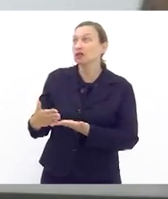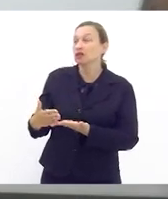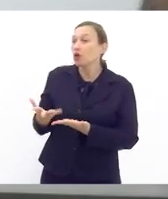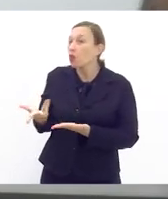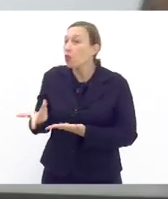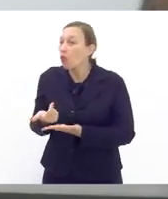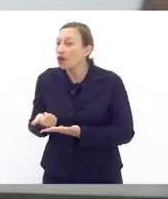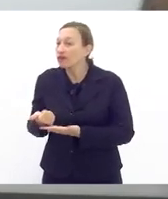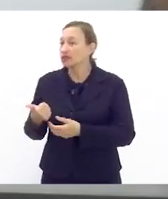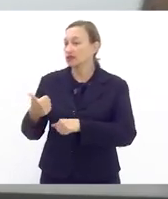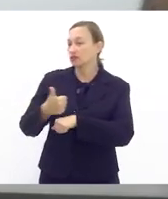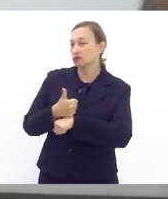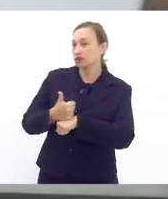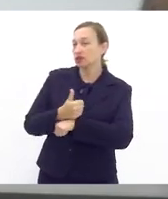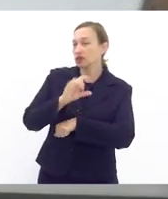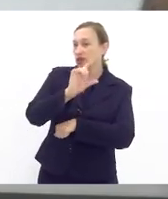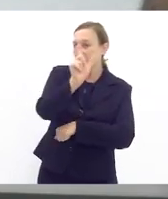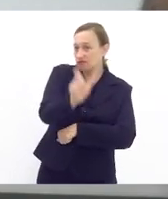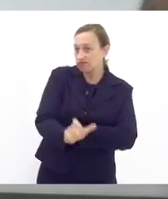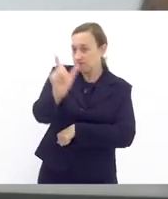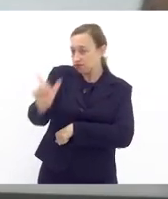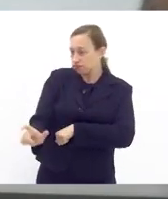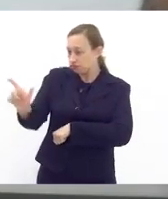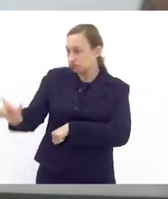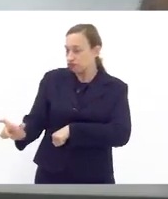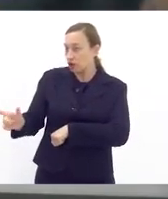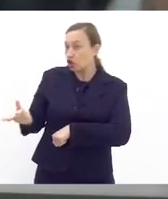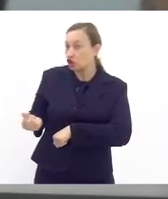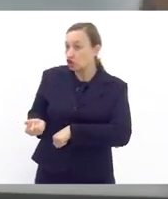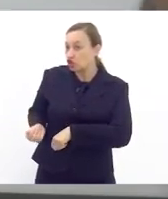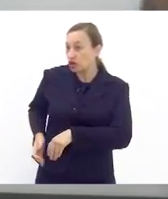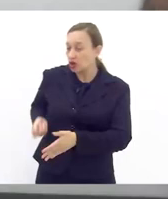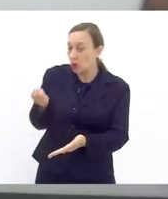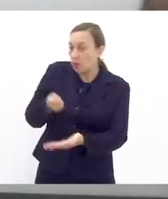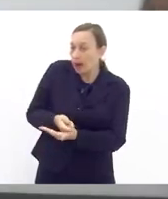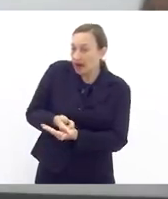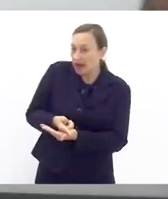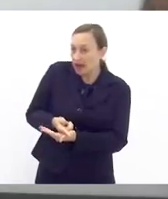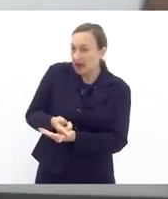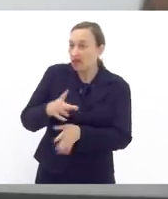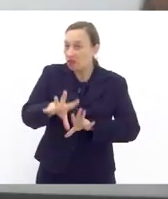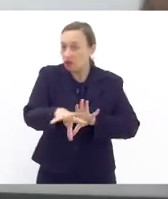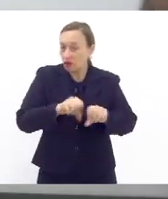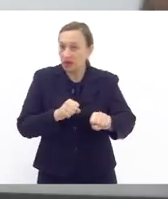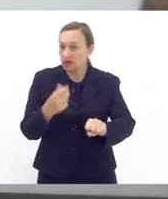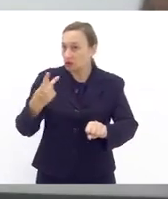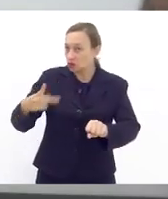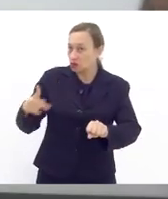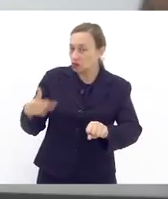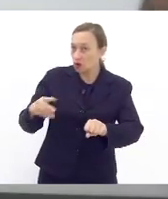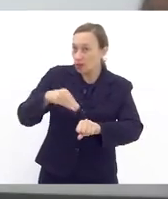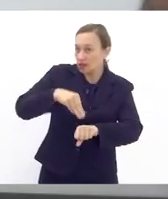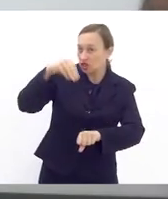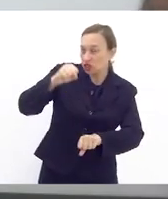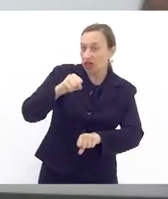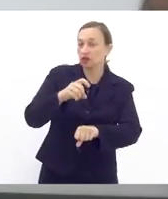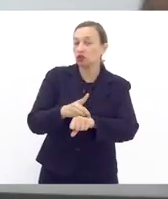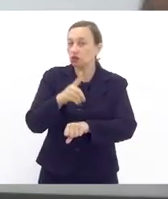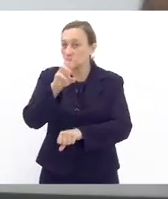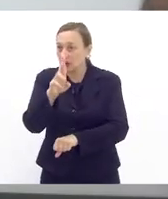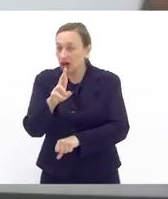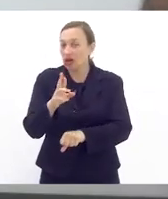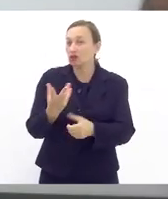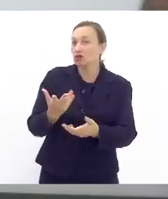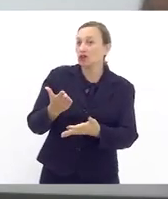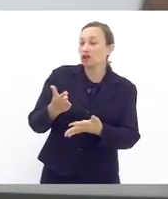a qualificação que cada profissional faz do seu bolso mestrado doutorado para dar uma melhor para trazer o melhor para os